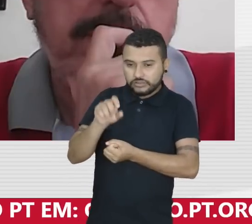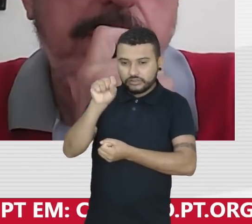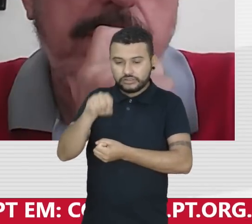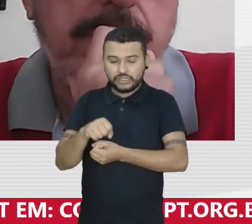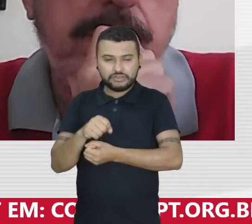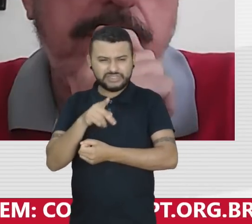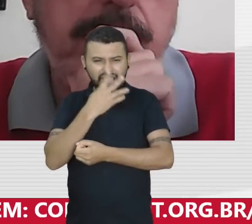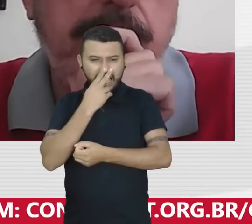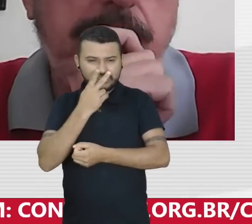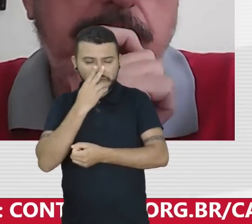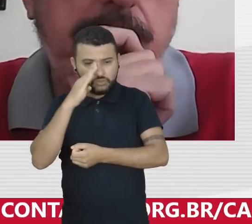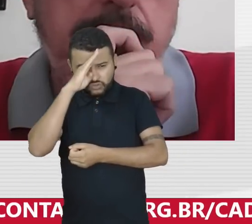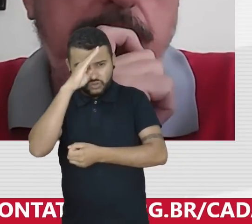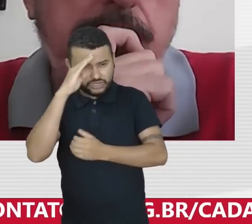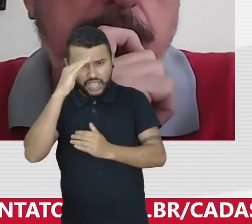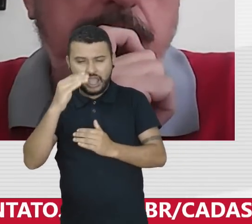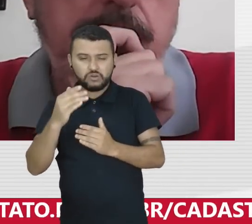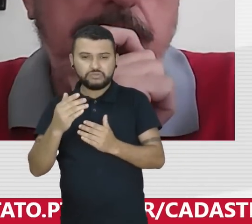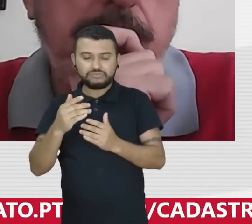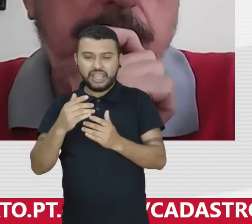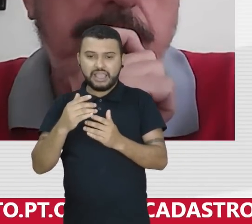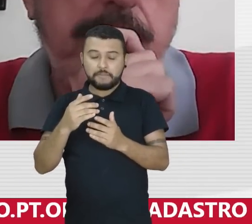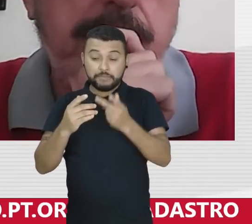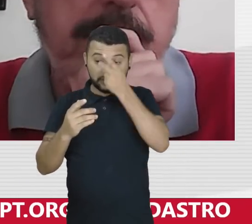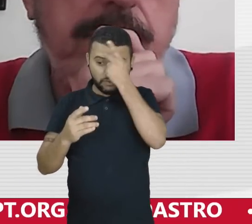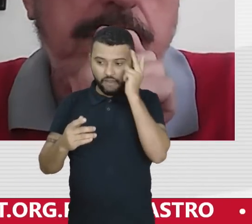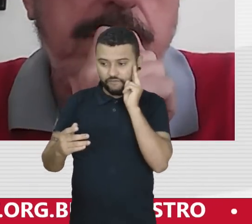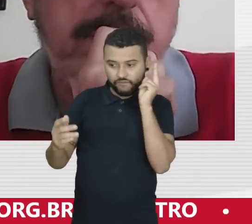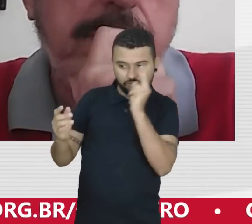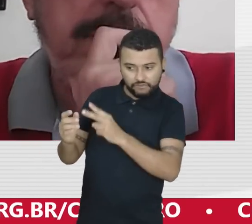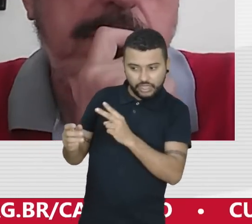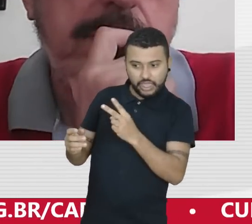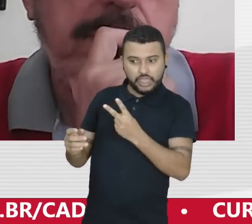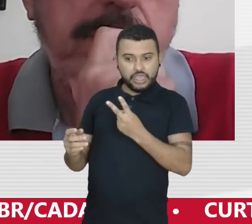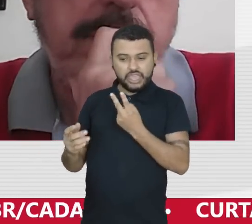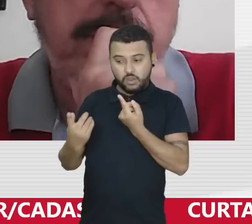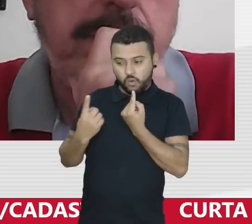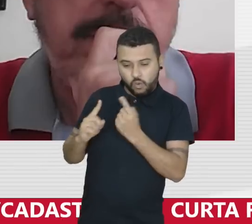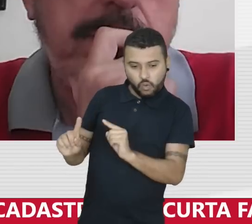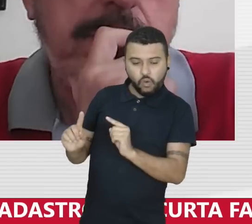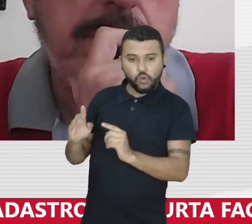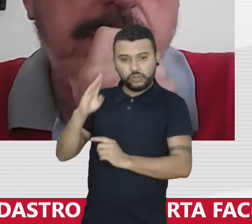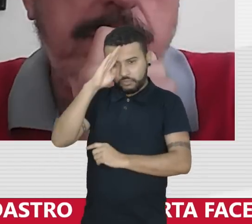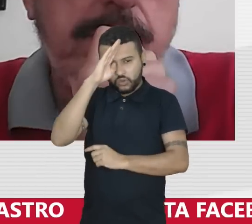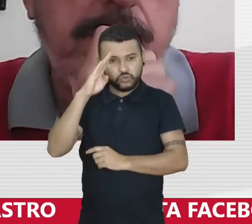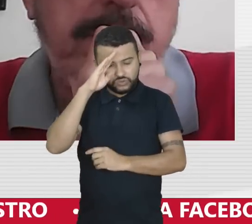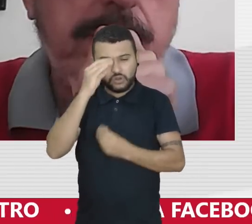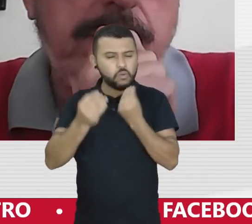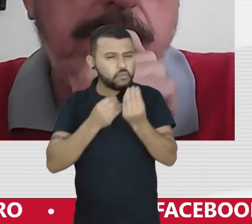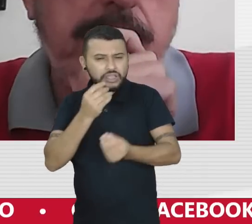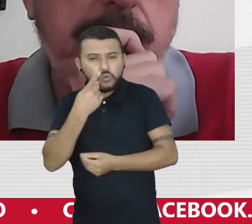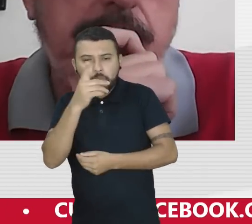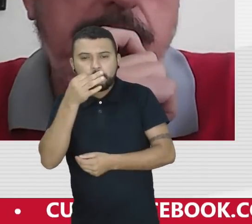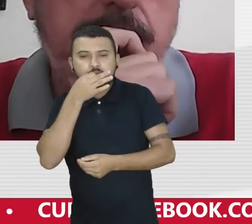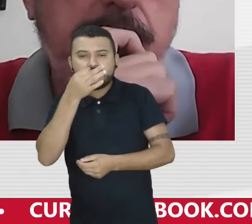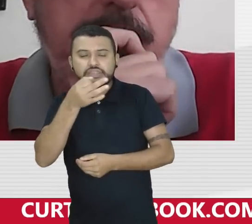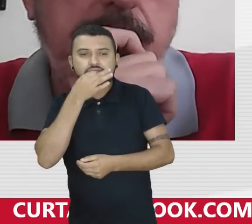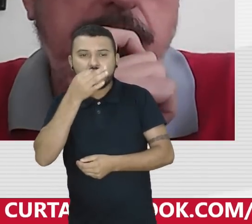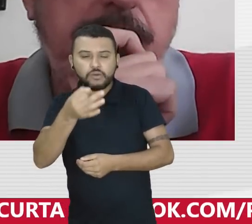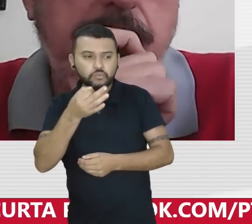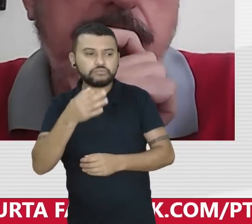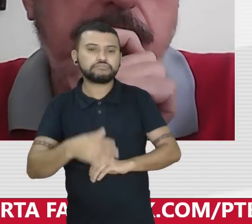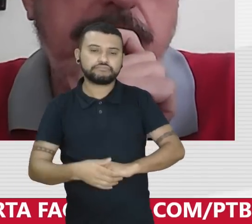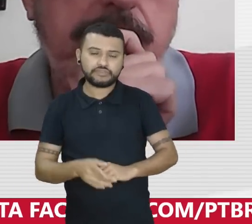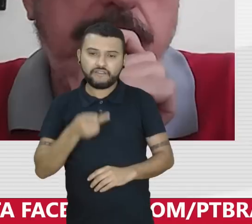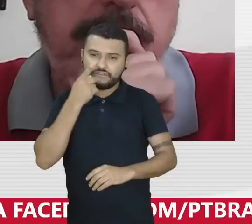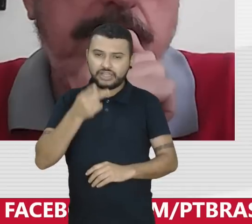olhos dessas pessoas? Não cresce? Essas pessoas repudiam uma manifestação desse tipo? Como é que é? Como é que a gente pode